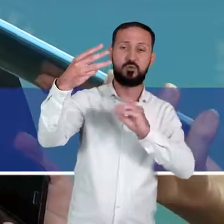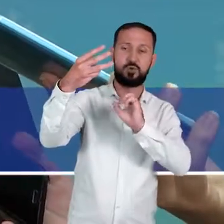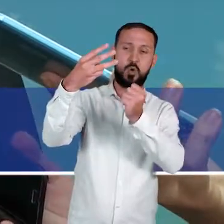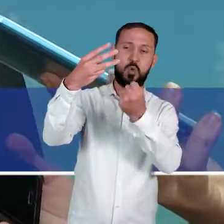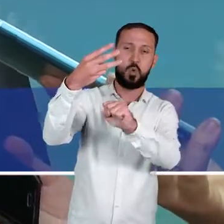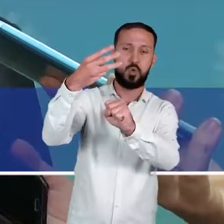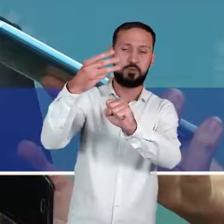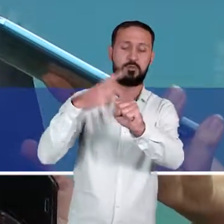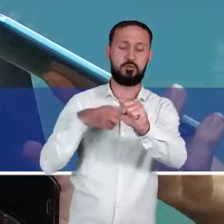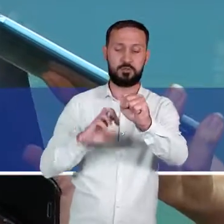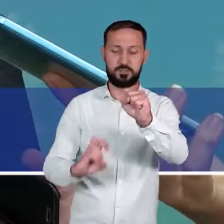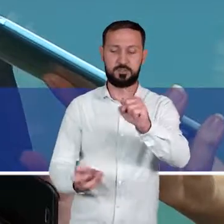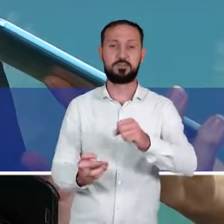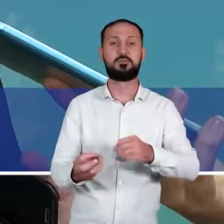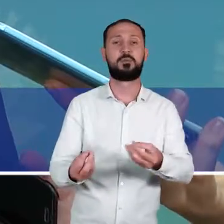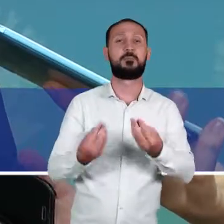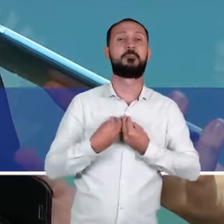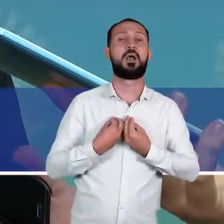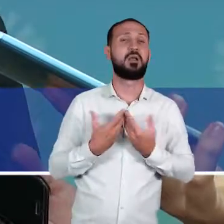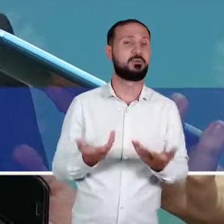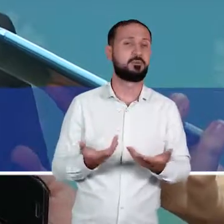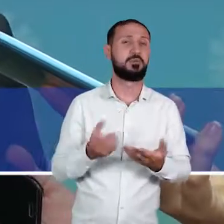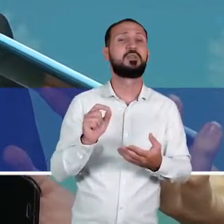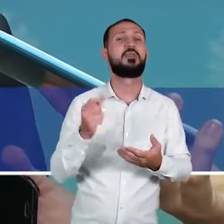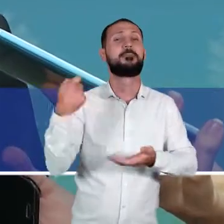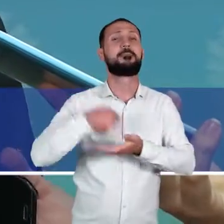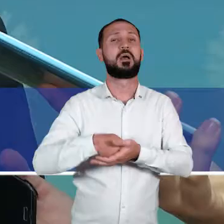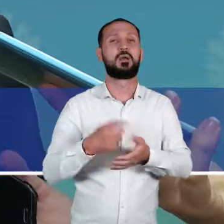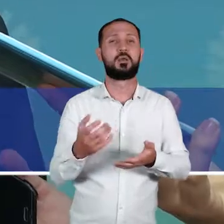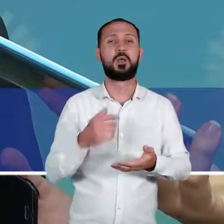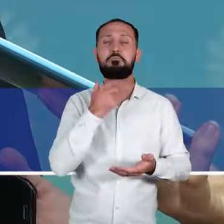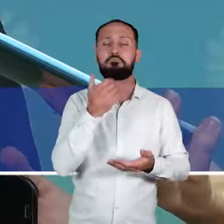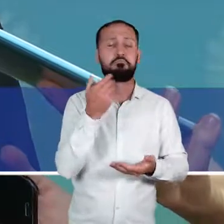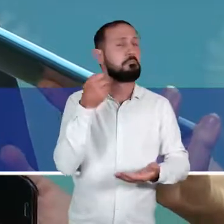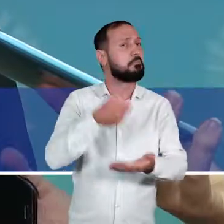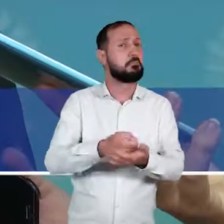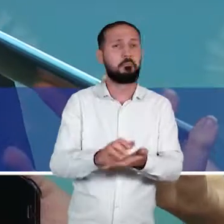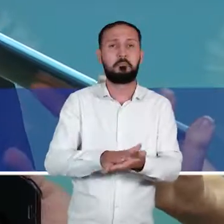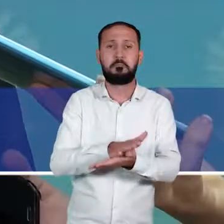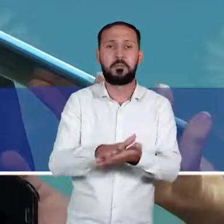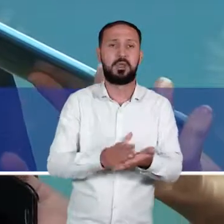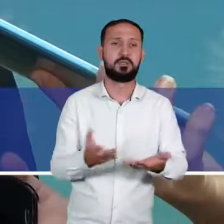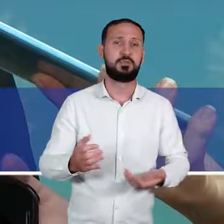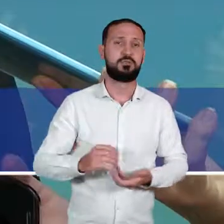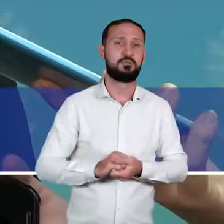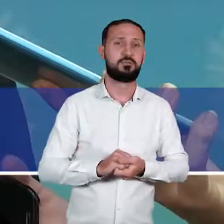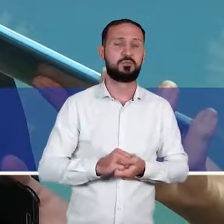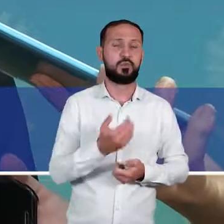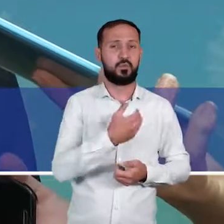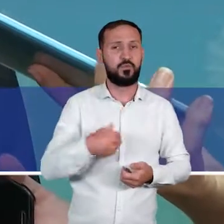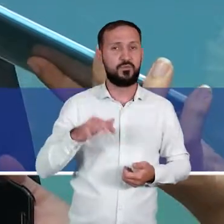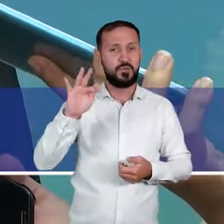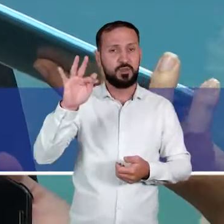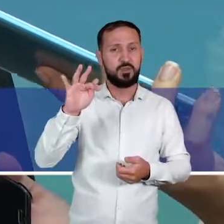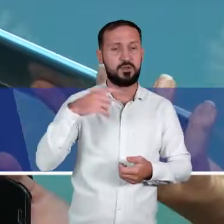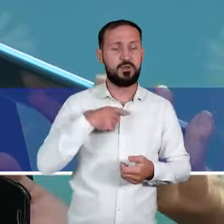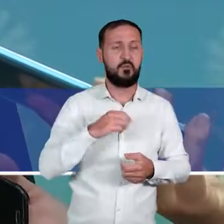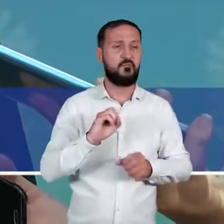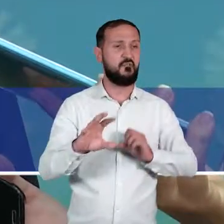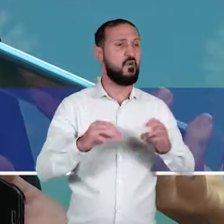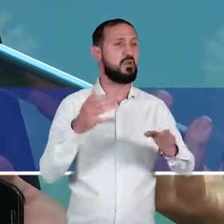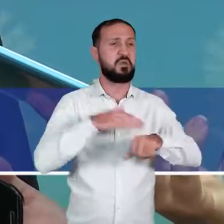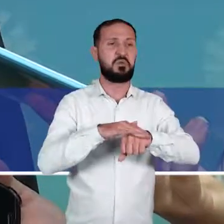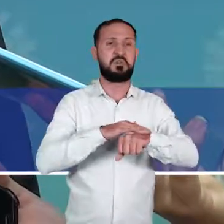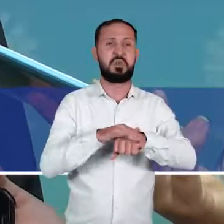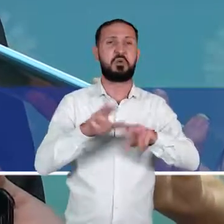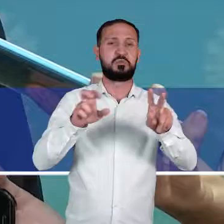sou credor de 5. Quem é que paga a conta? Ninguém está pagando essa conta. O governo federal foge